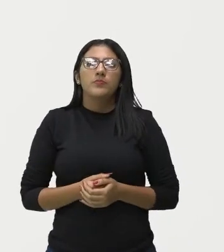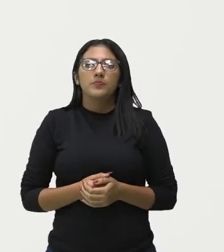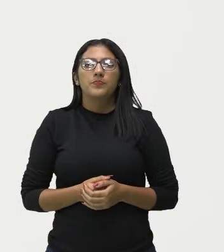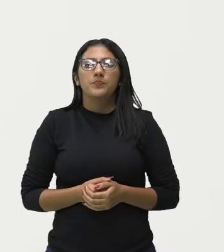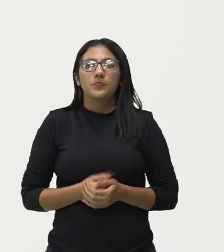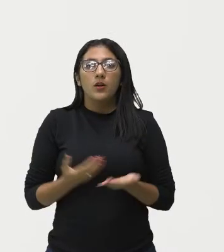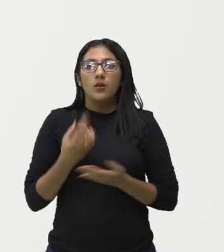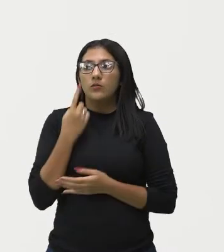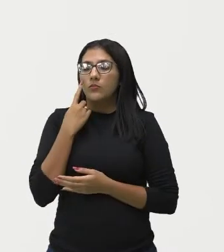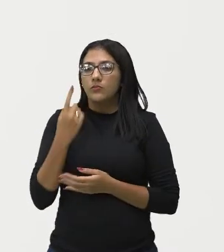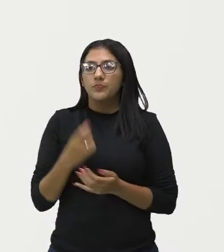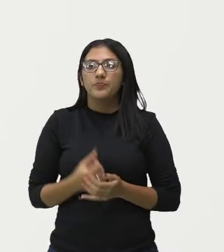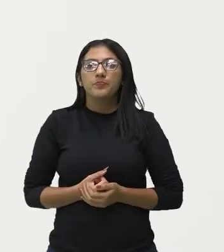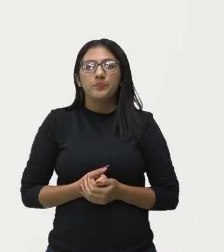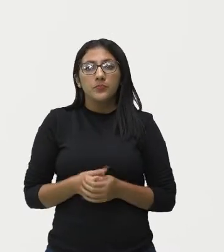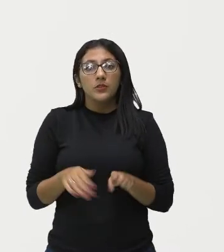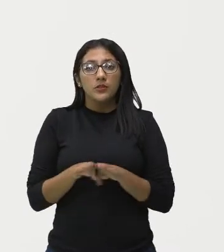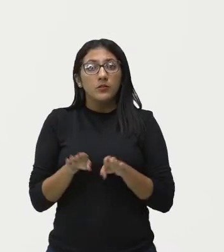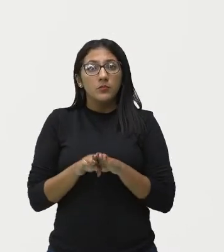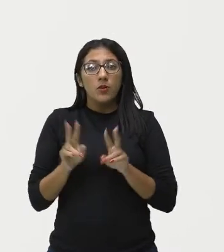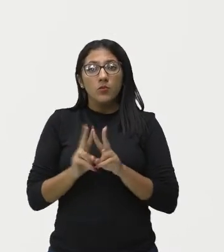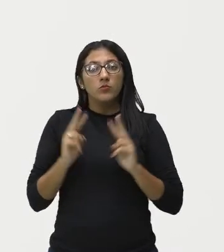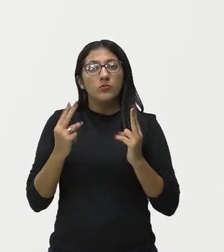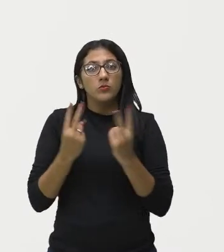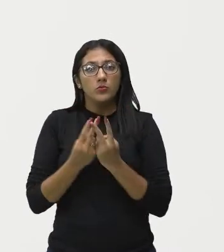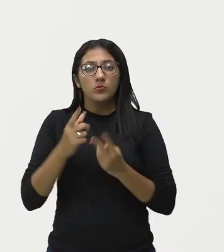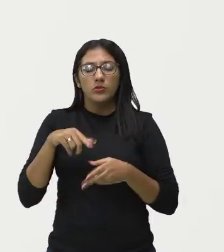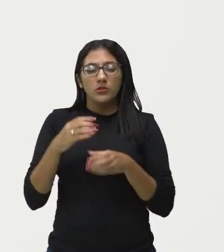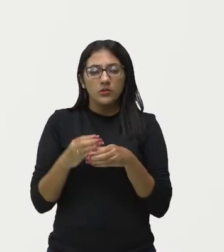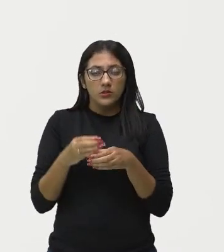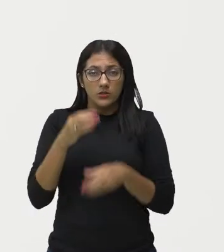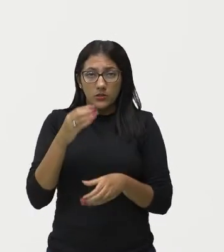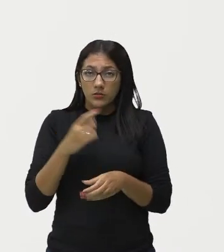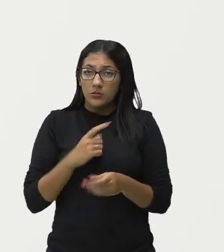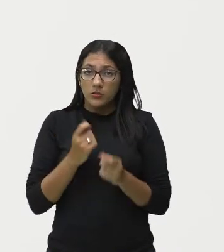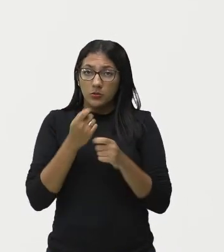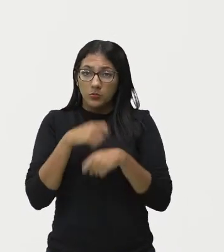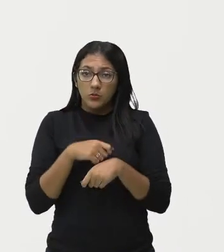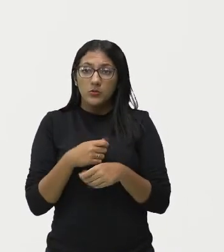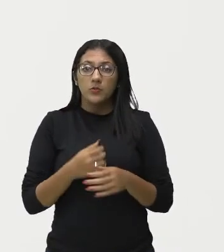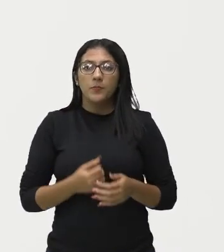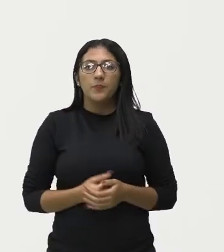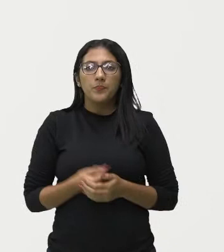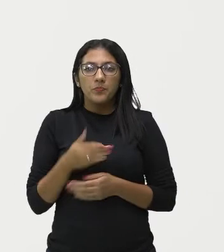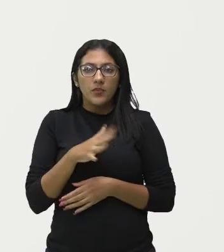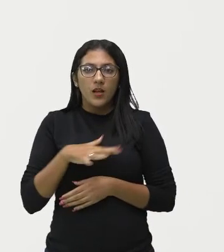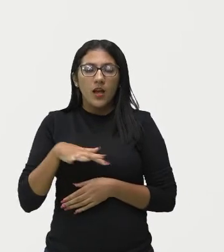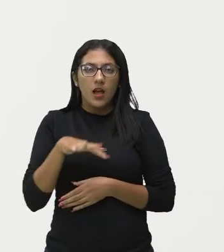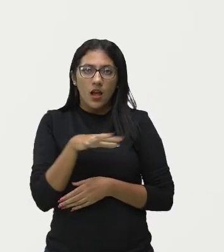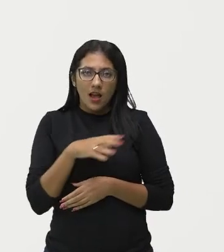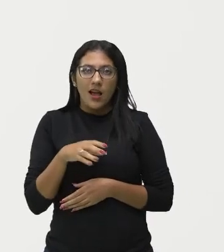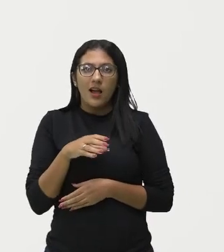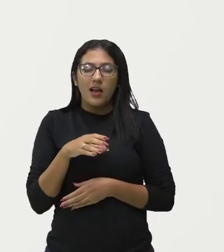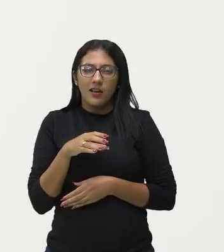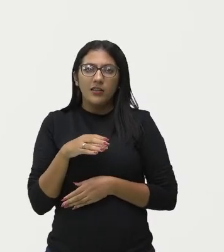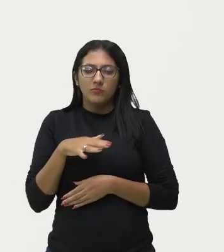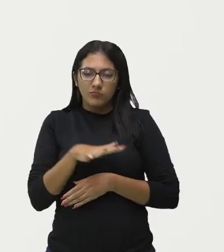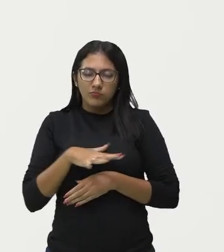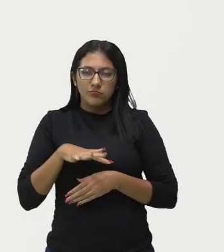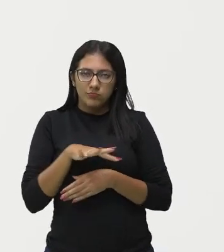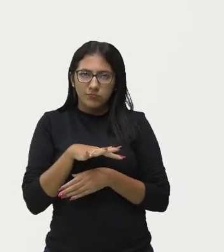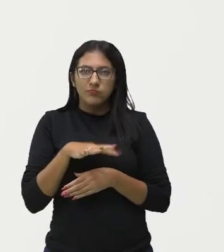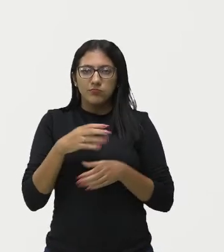ele conclui, portanto, o volume do cilindro pode ser expresso como a área da